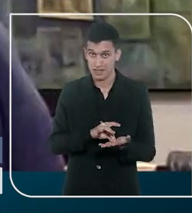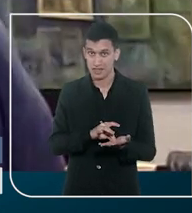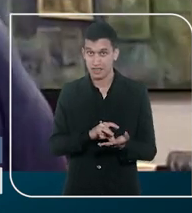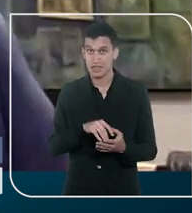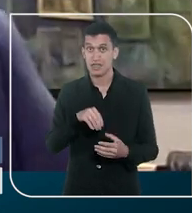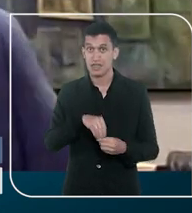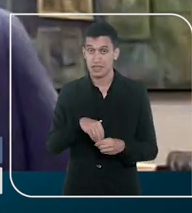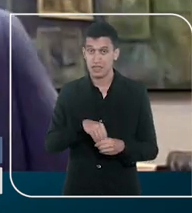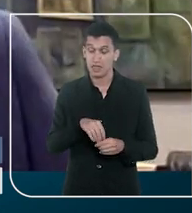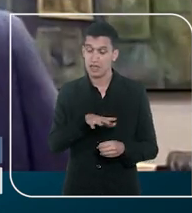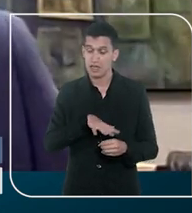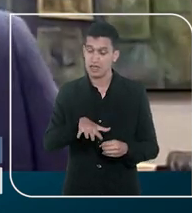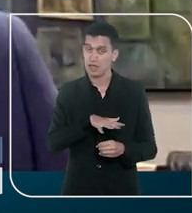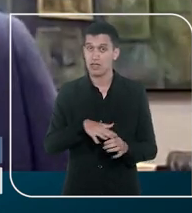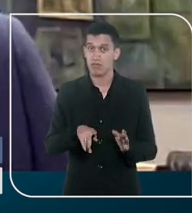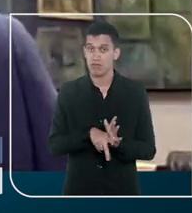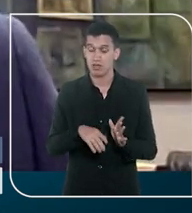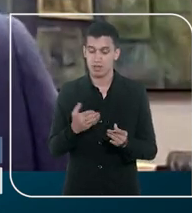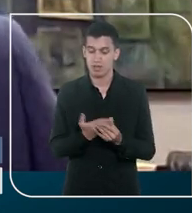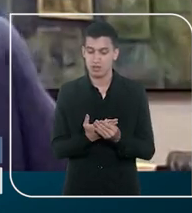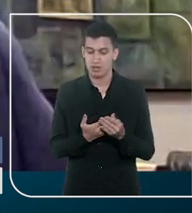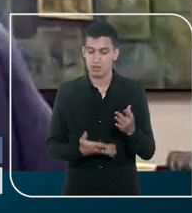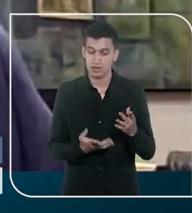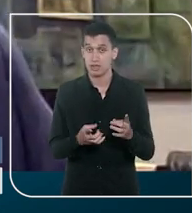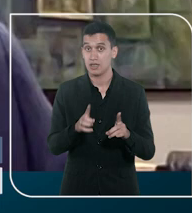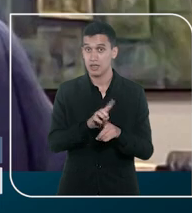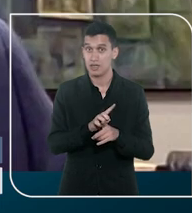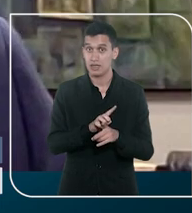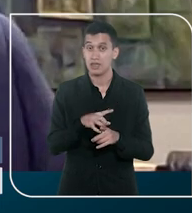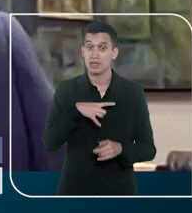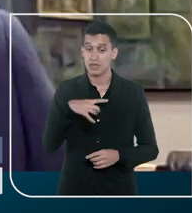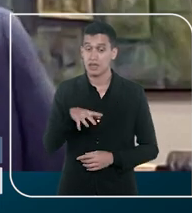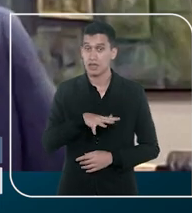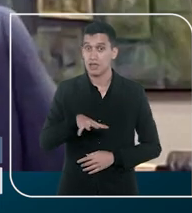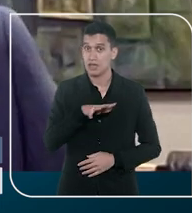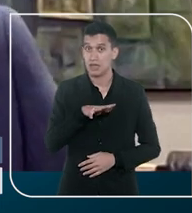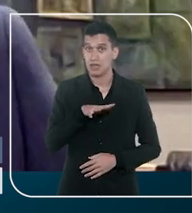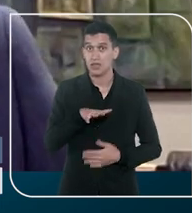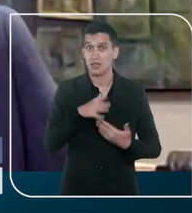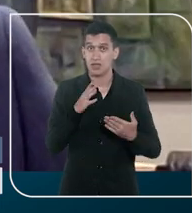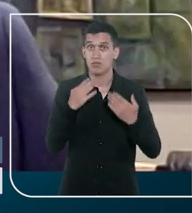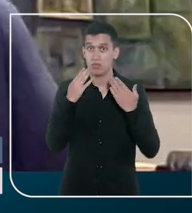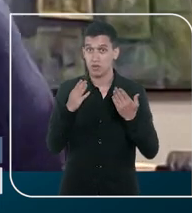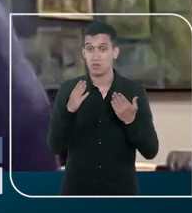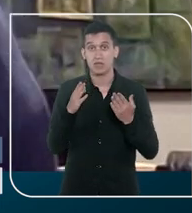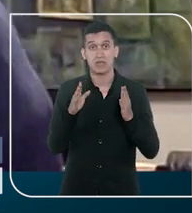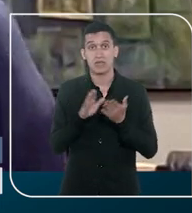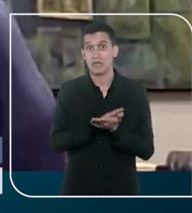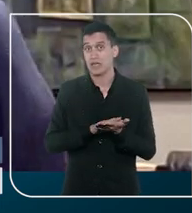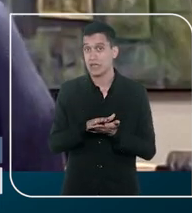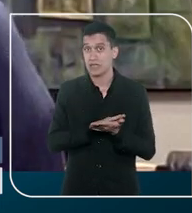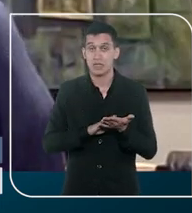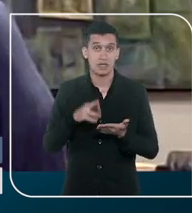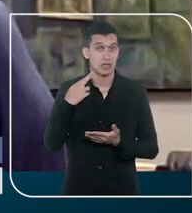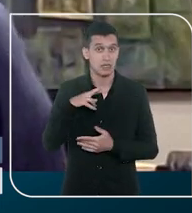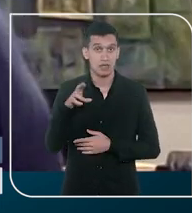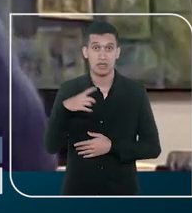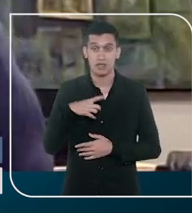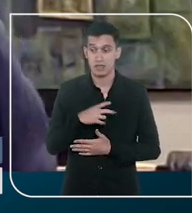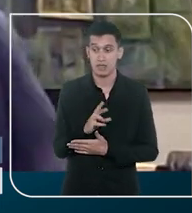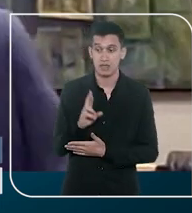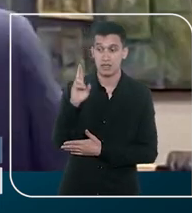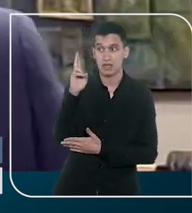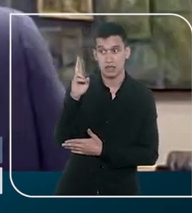no bojo dos embargos de divergência, tem óbice. Tanto no fato de que nenhum relator tem autoridade